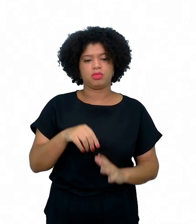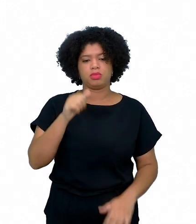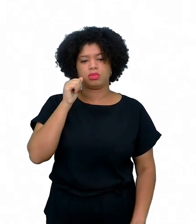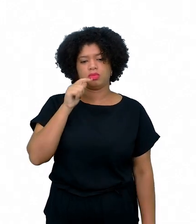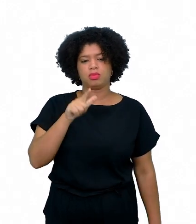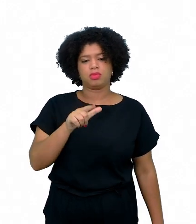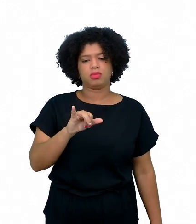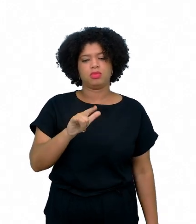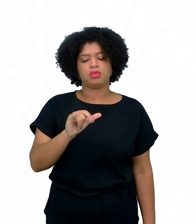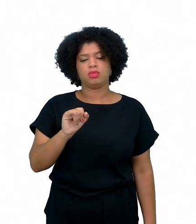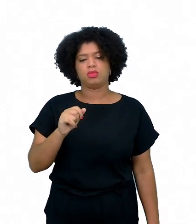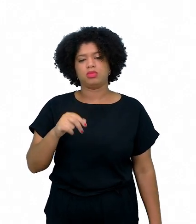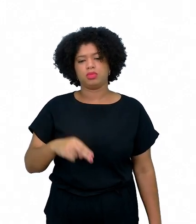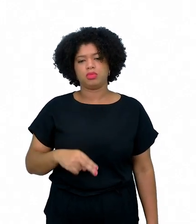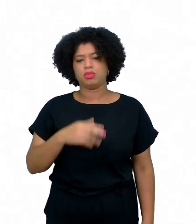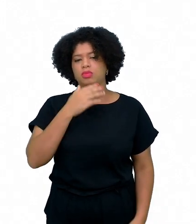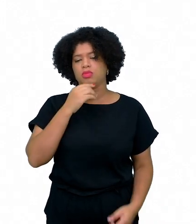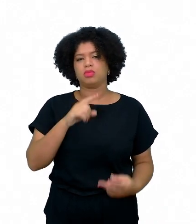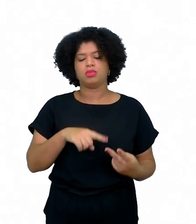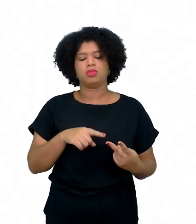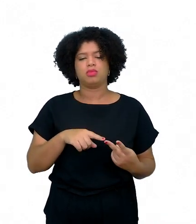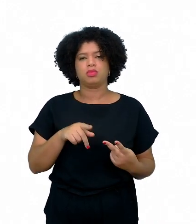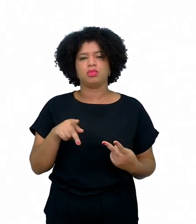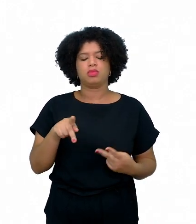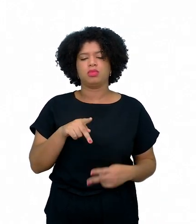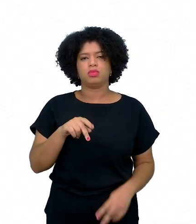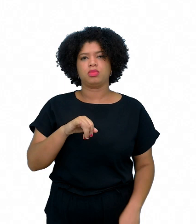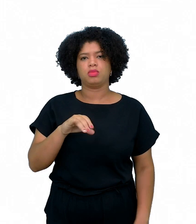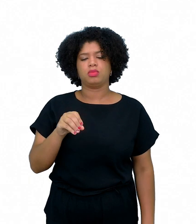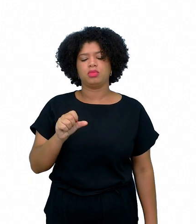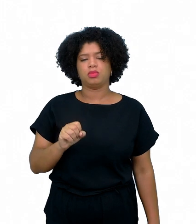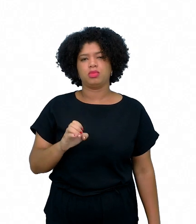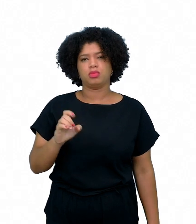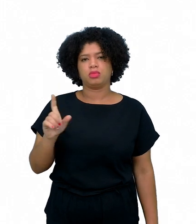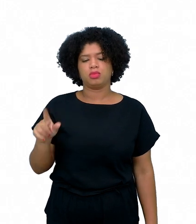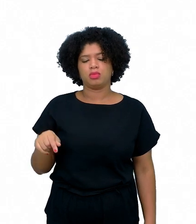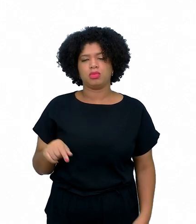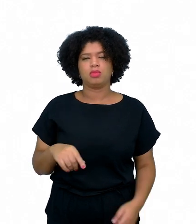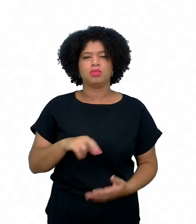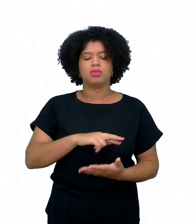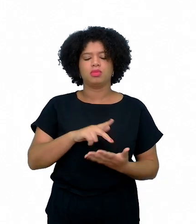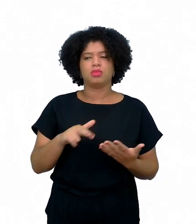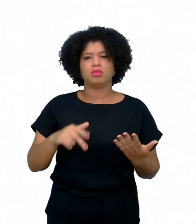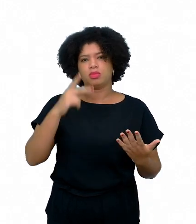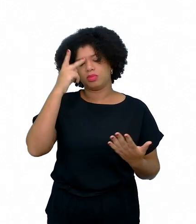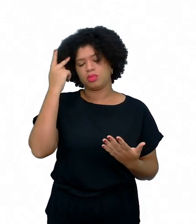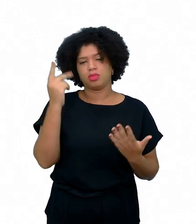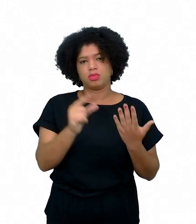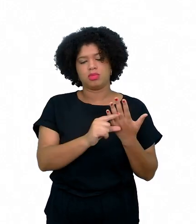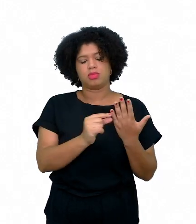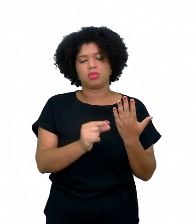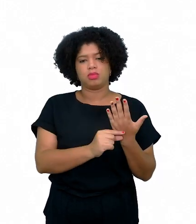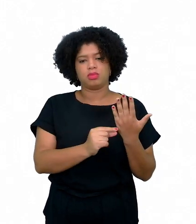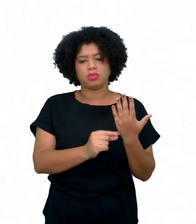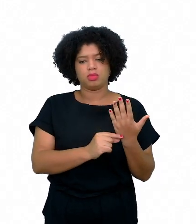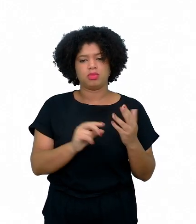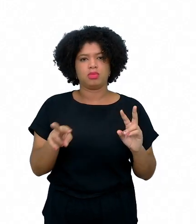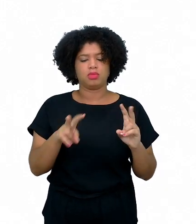gente traz o professor José Morin, nós temos vários autores que falam sobre.